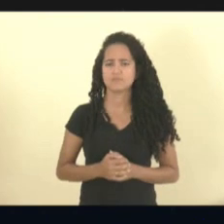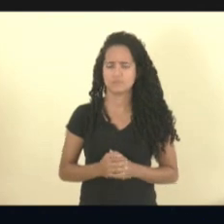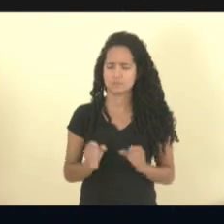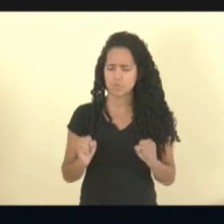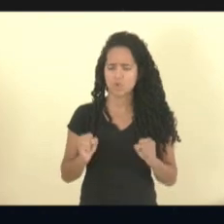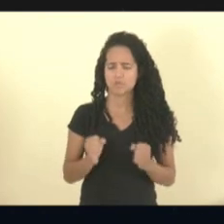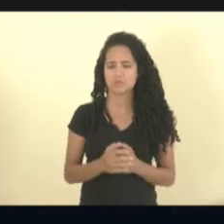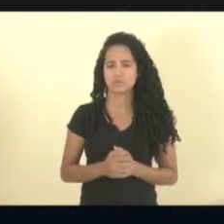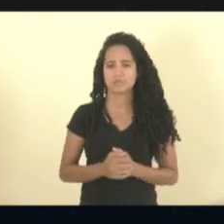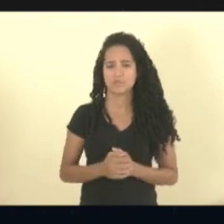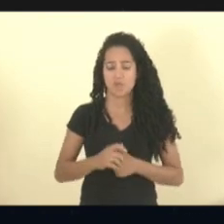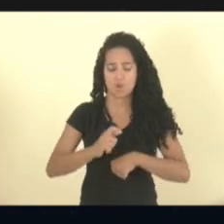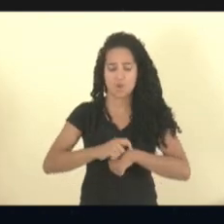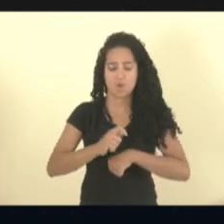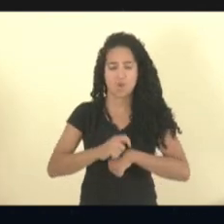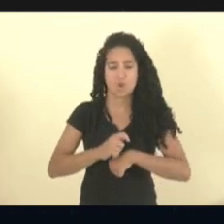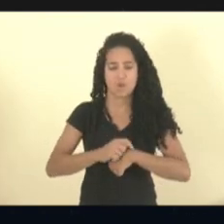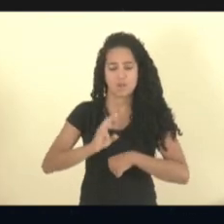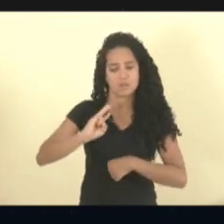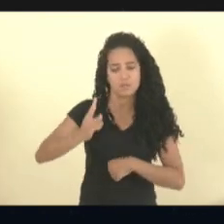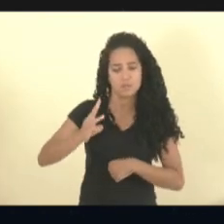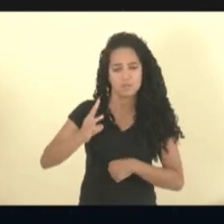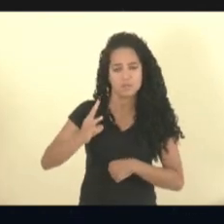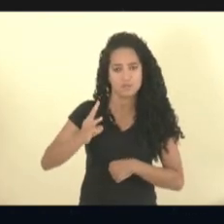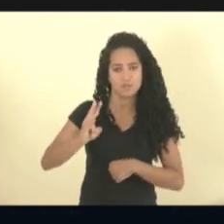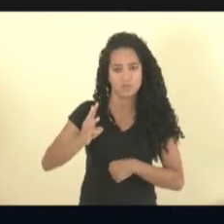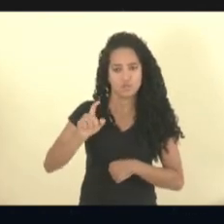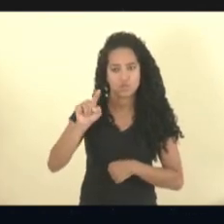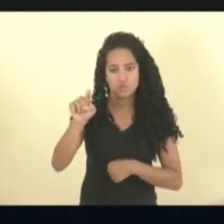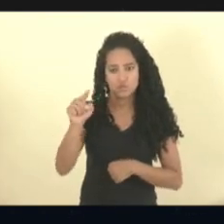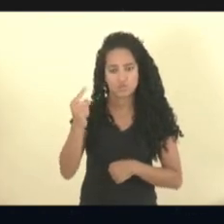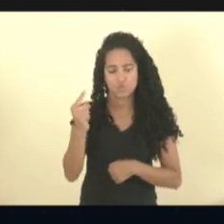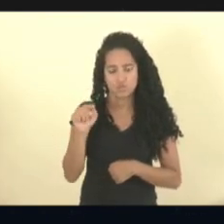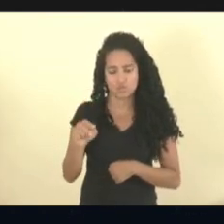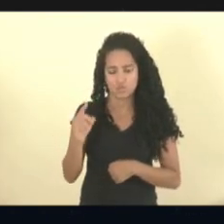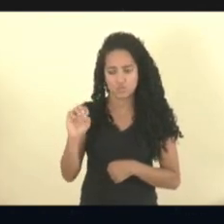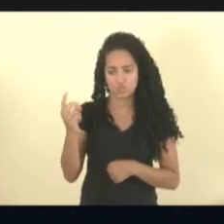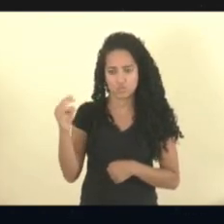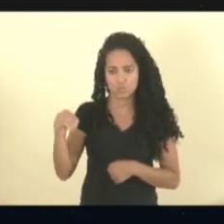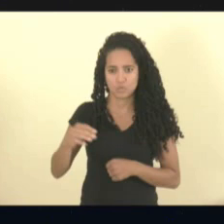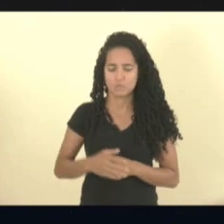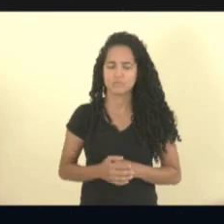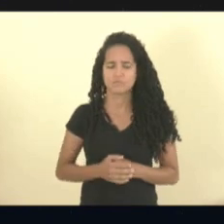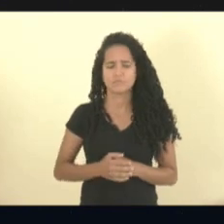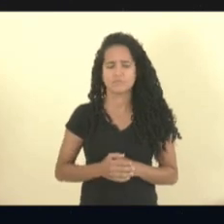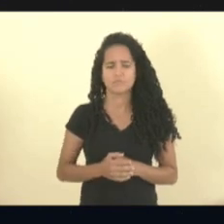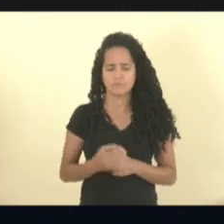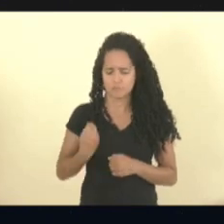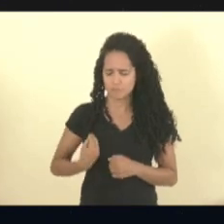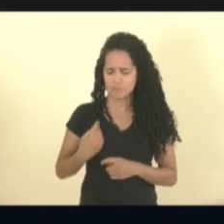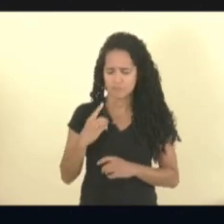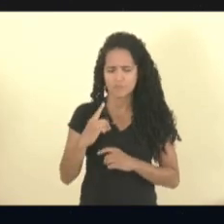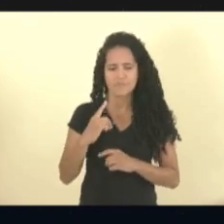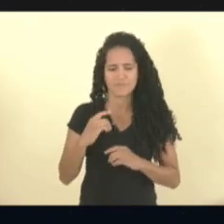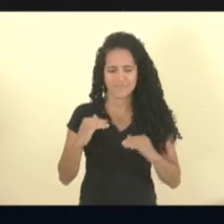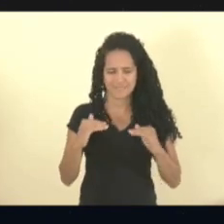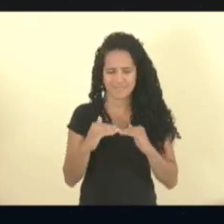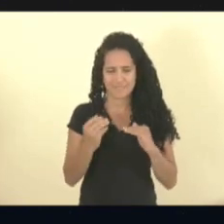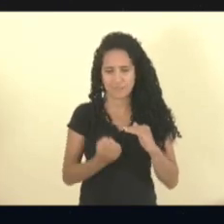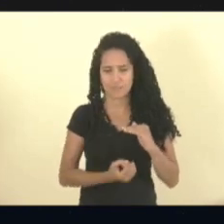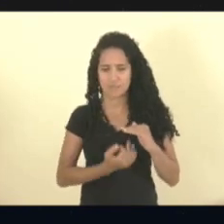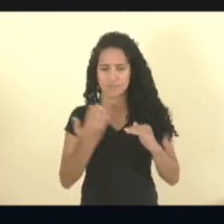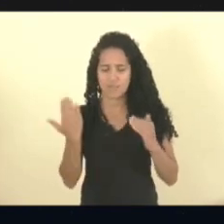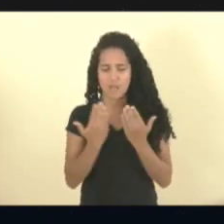sim, 15 horas, 1 minuto. Ok. Havendo quórum, invocando a proteção de Deus, declaro aberta a